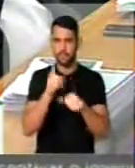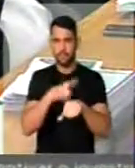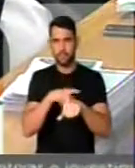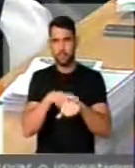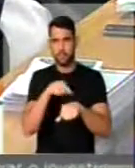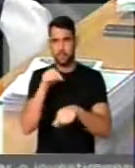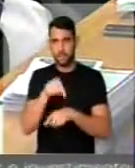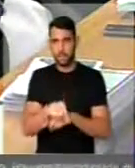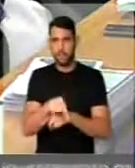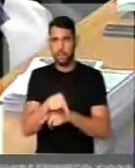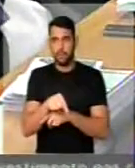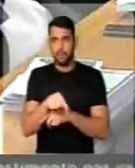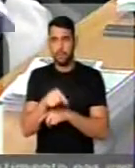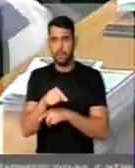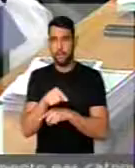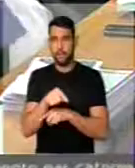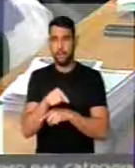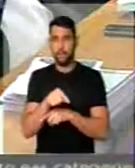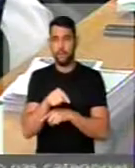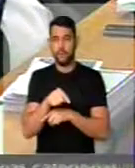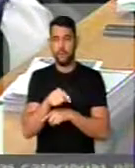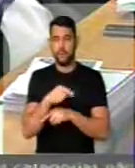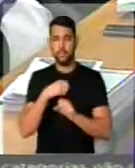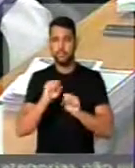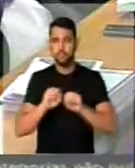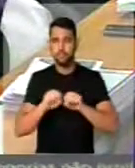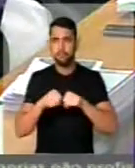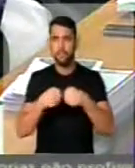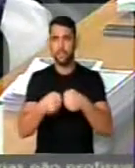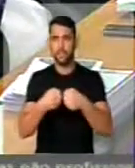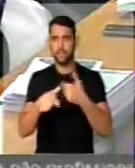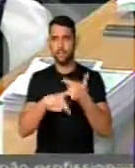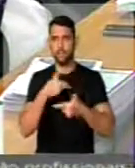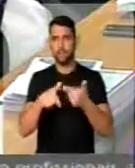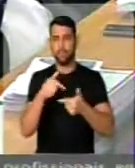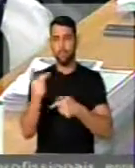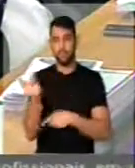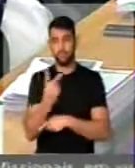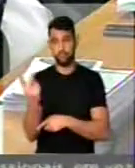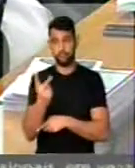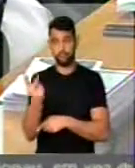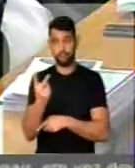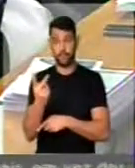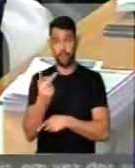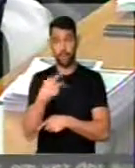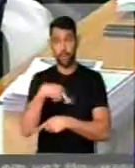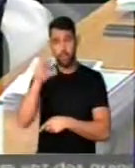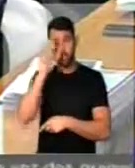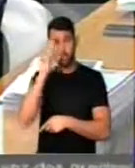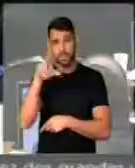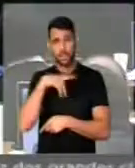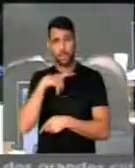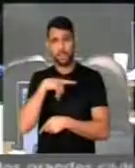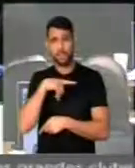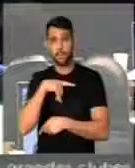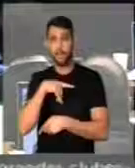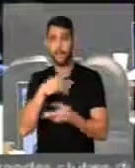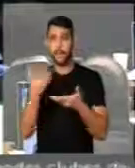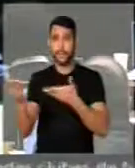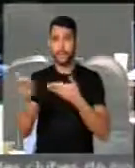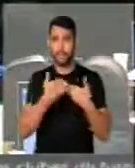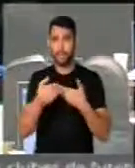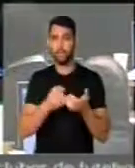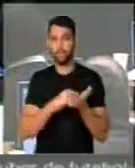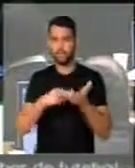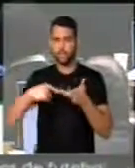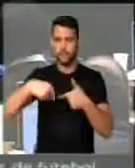momento aqui a dedicação de vocês, como vocês ouviram centenas e